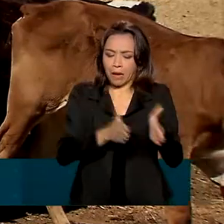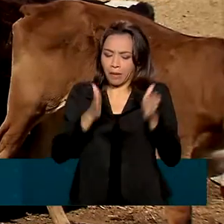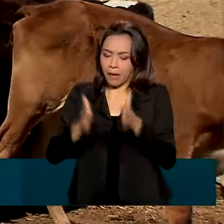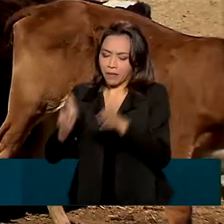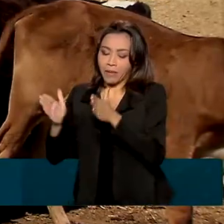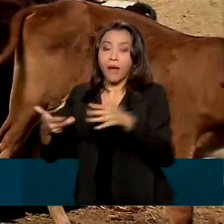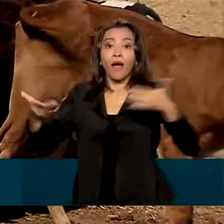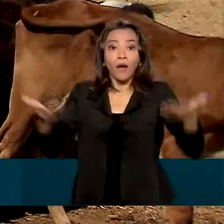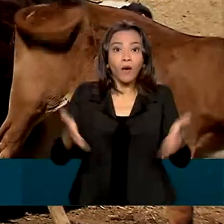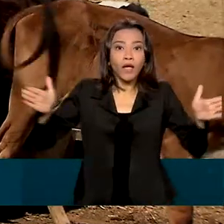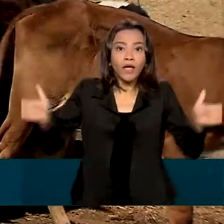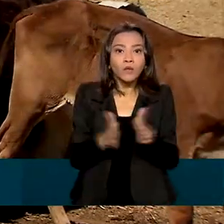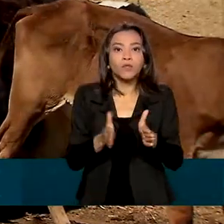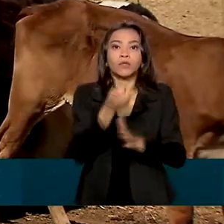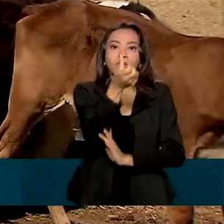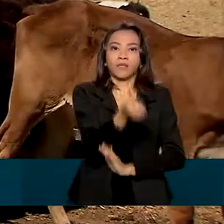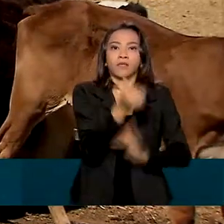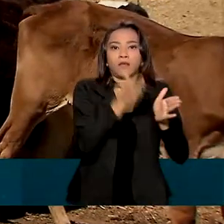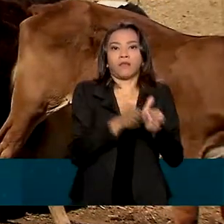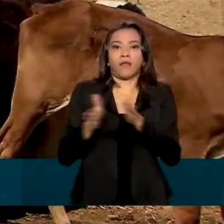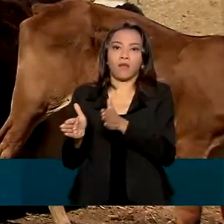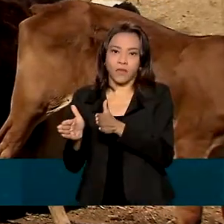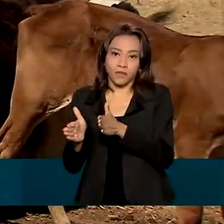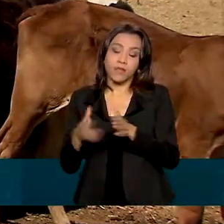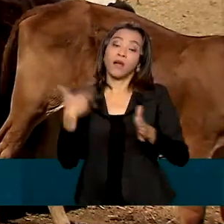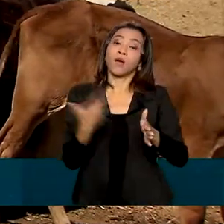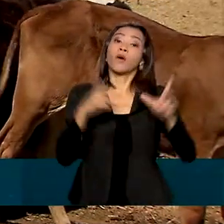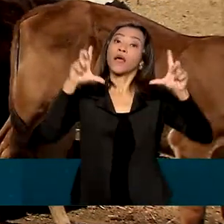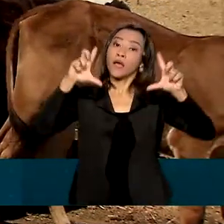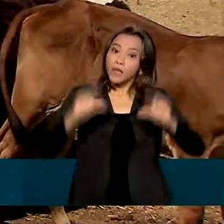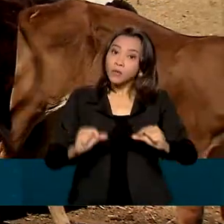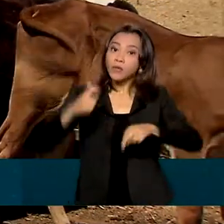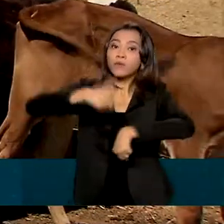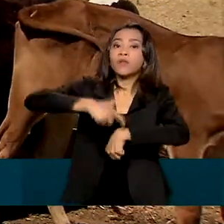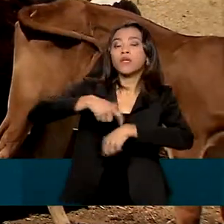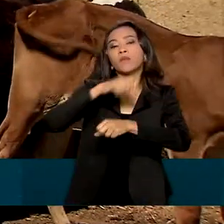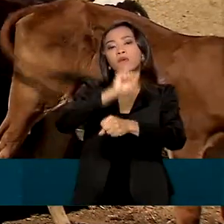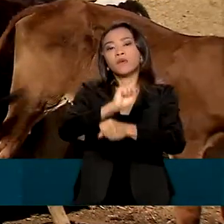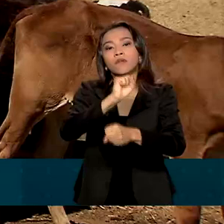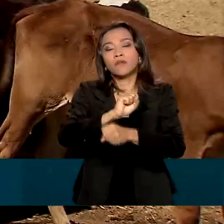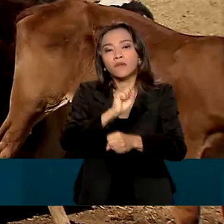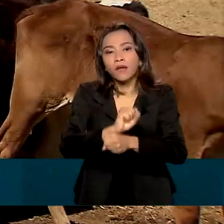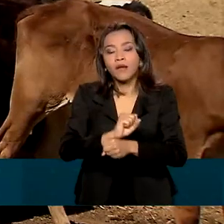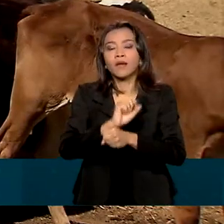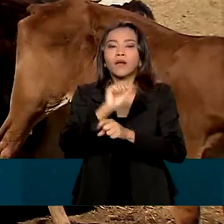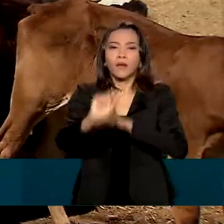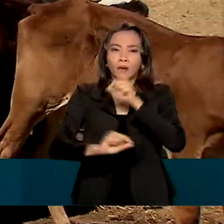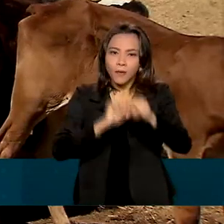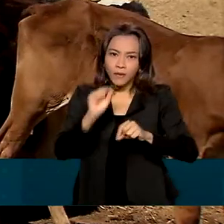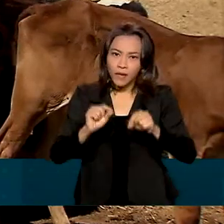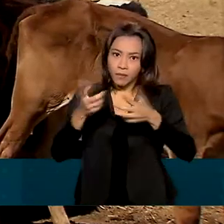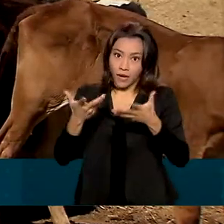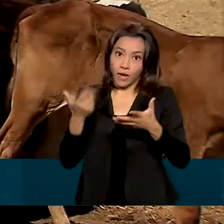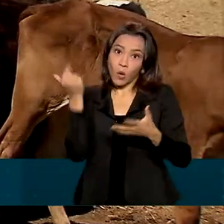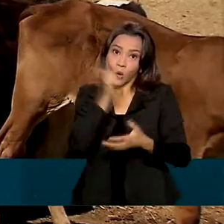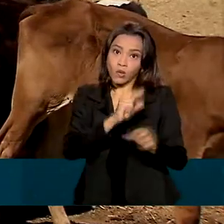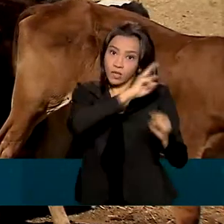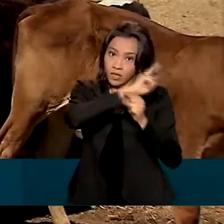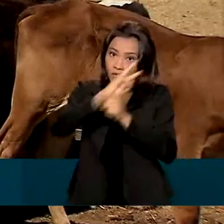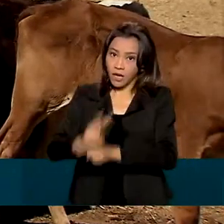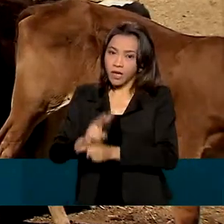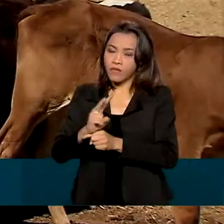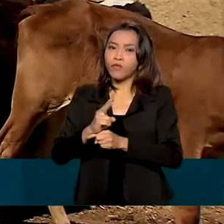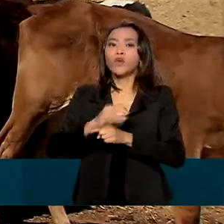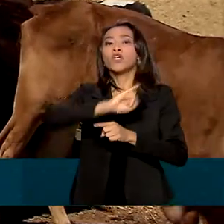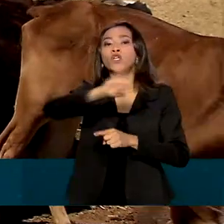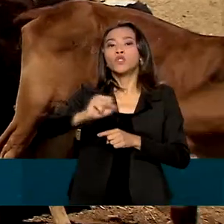Outra medida que ajudou a diminuir o tempo de espera foi a implementação do Obter Crédito Terra Brasil, lançado em julho